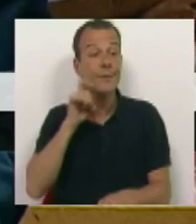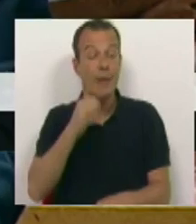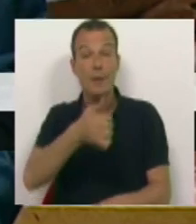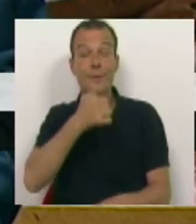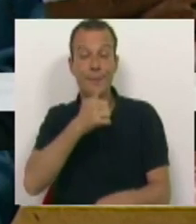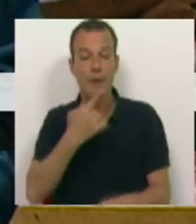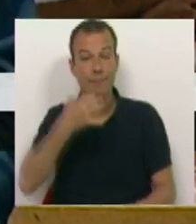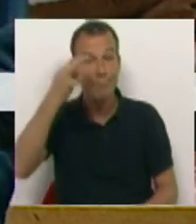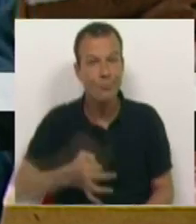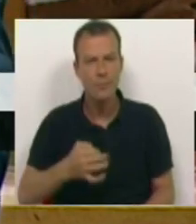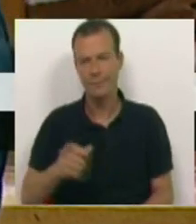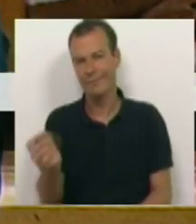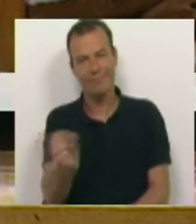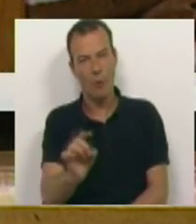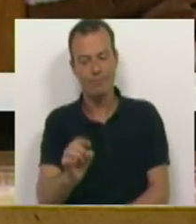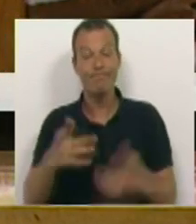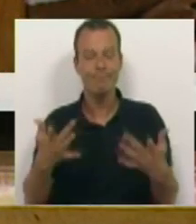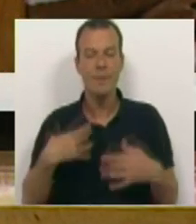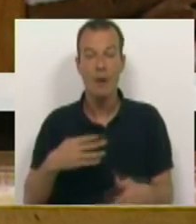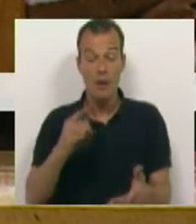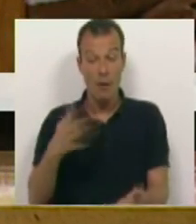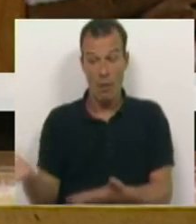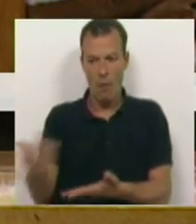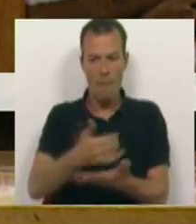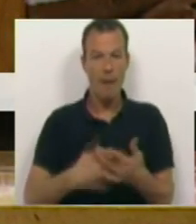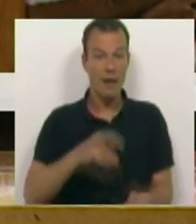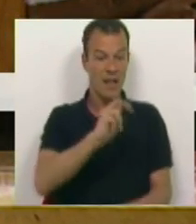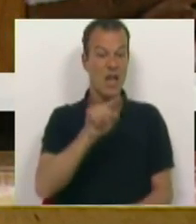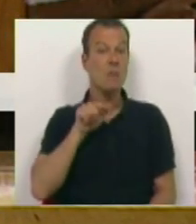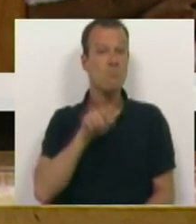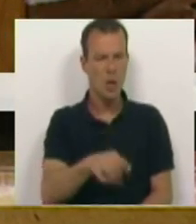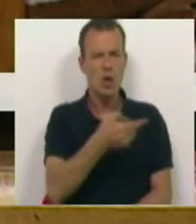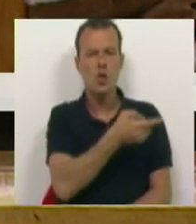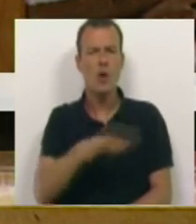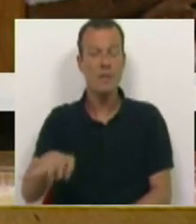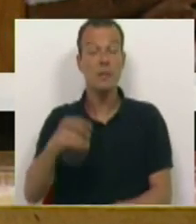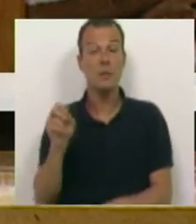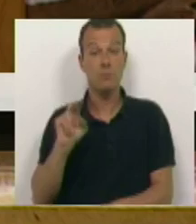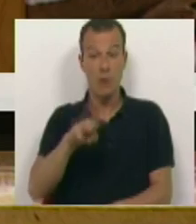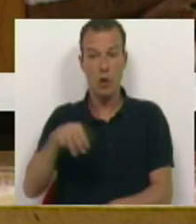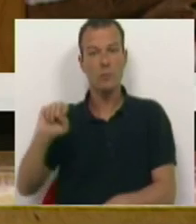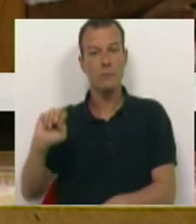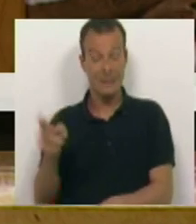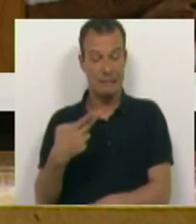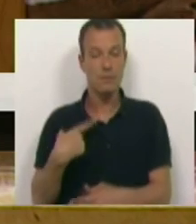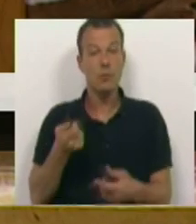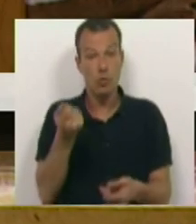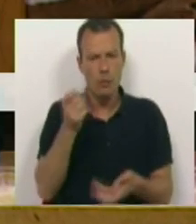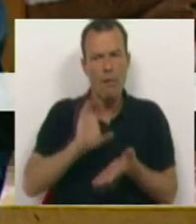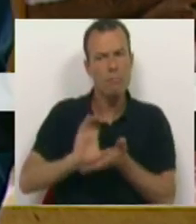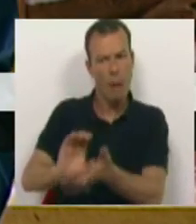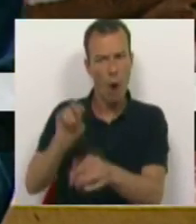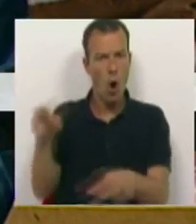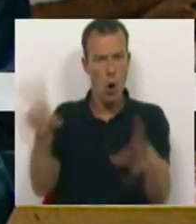era de facto verdadeira. Não só não recuperaram os 3.900 milhões de dinheiro público injetados no novo banco, como se